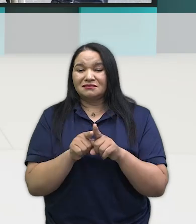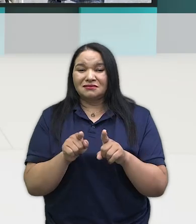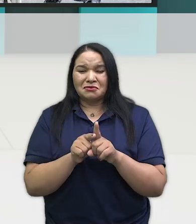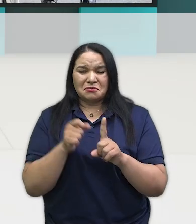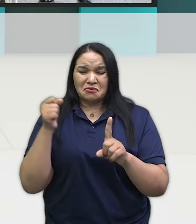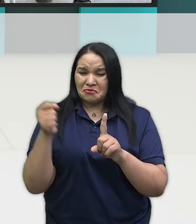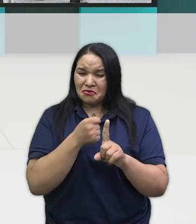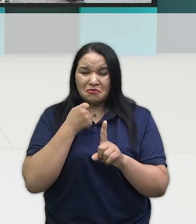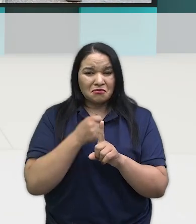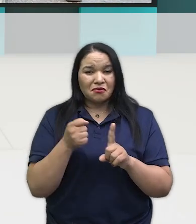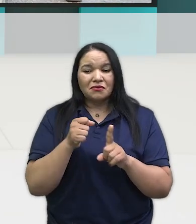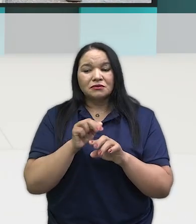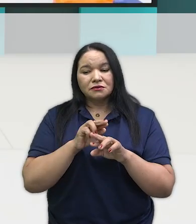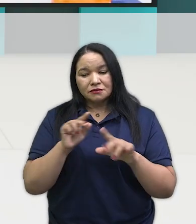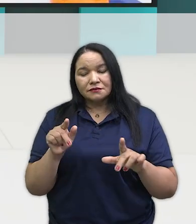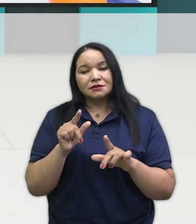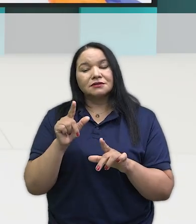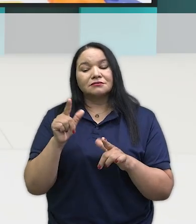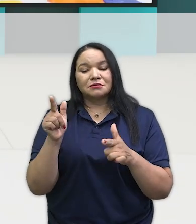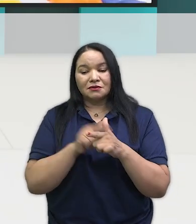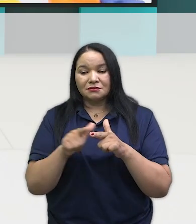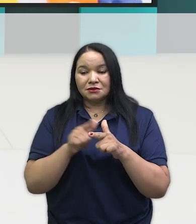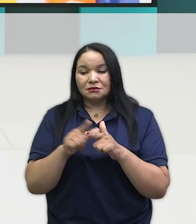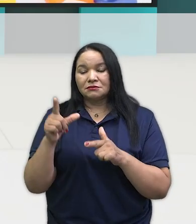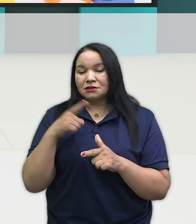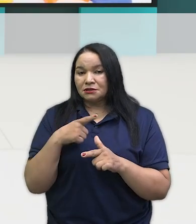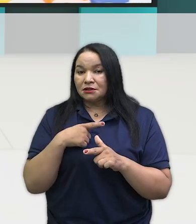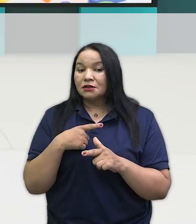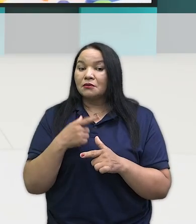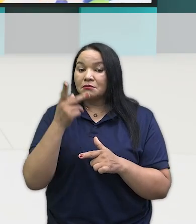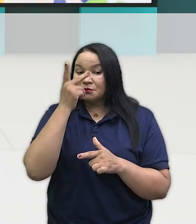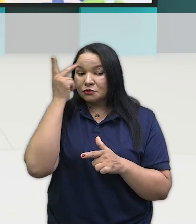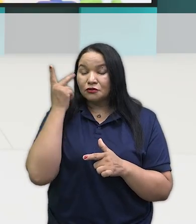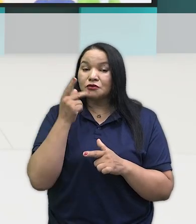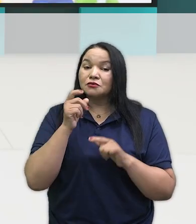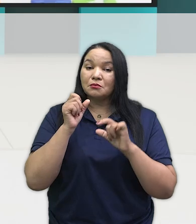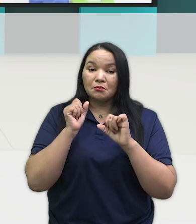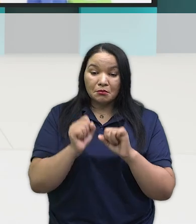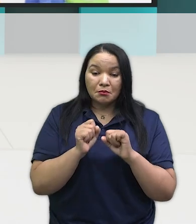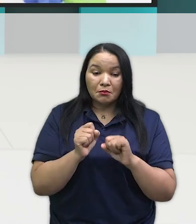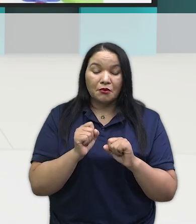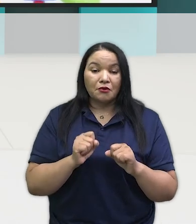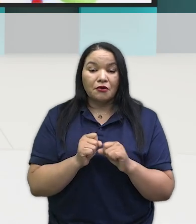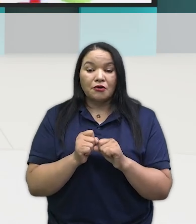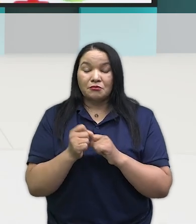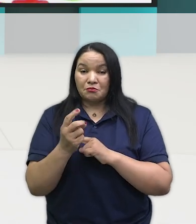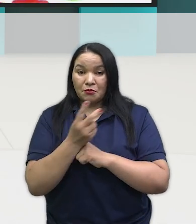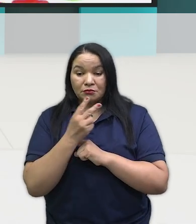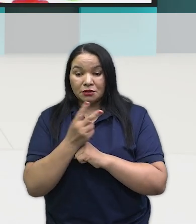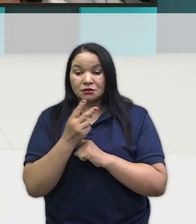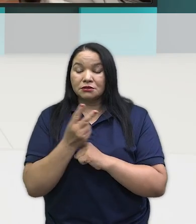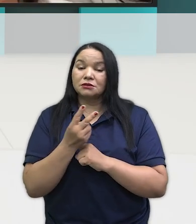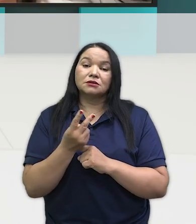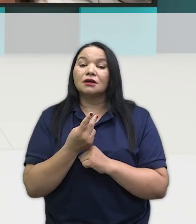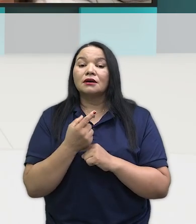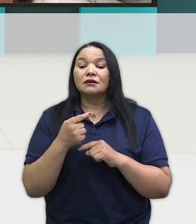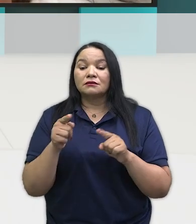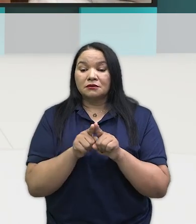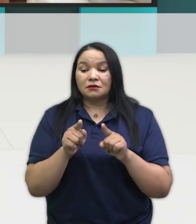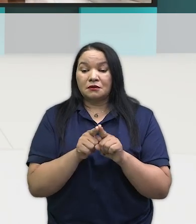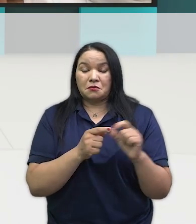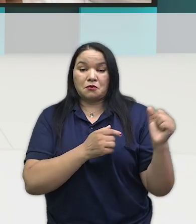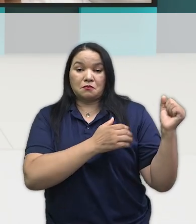sendo agredidas. Então, mulheres que treinam lutas podem se defender, podem se tornar mais empoderadas,